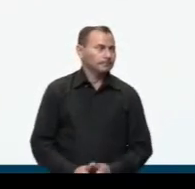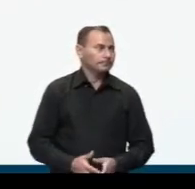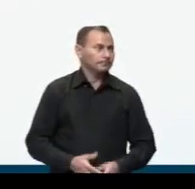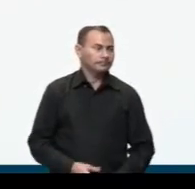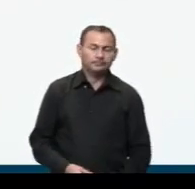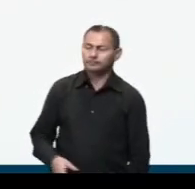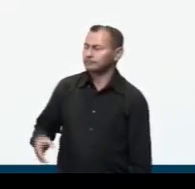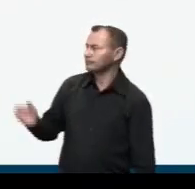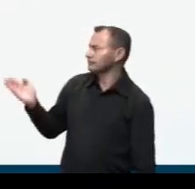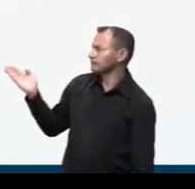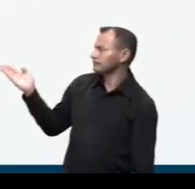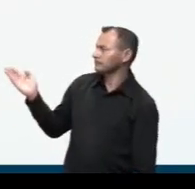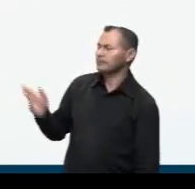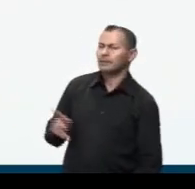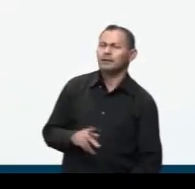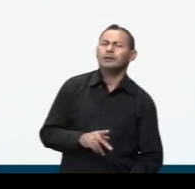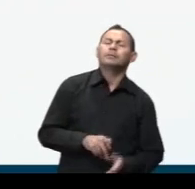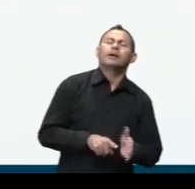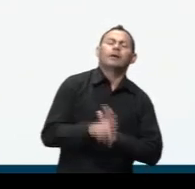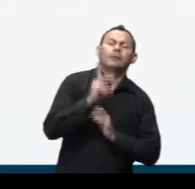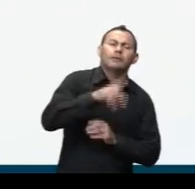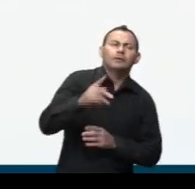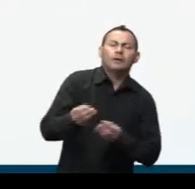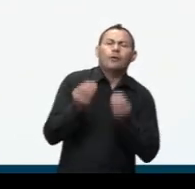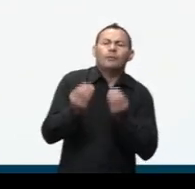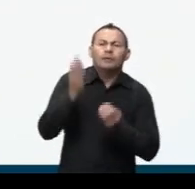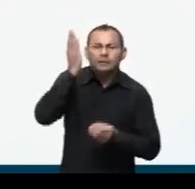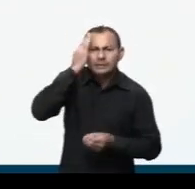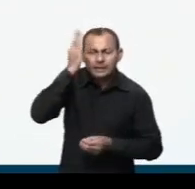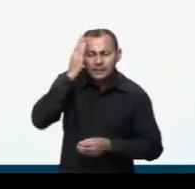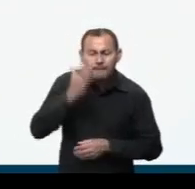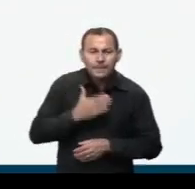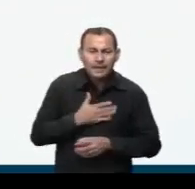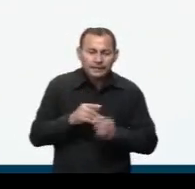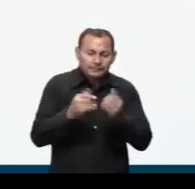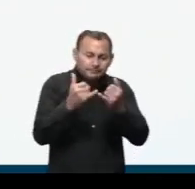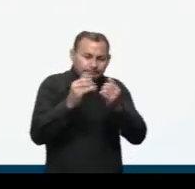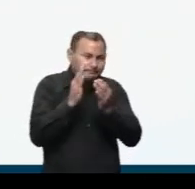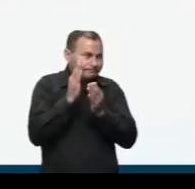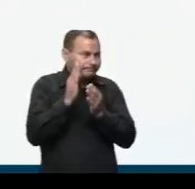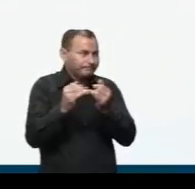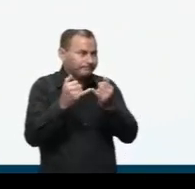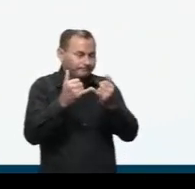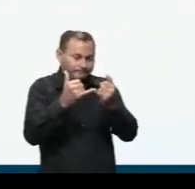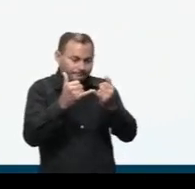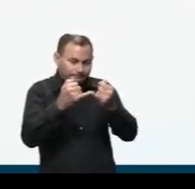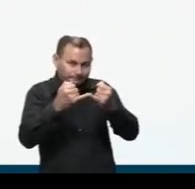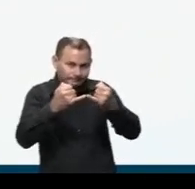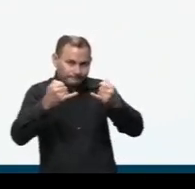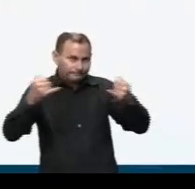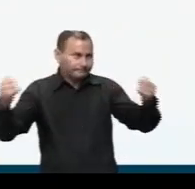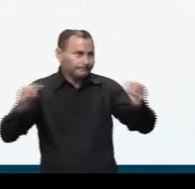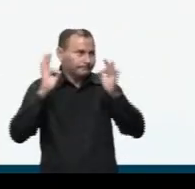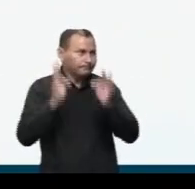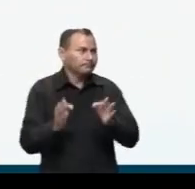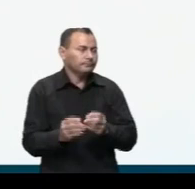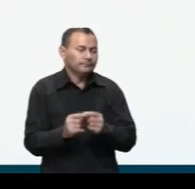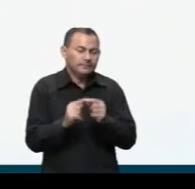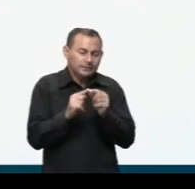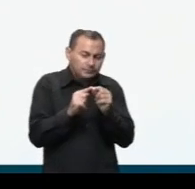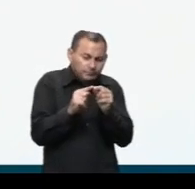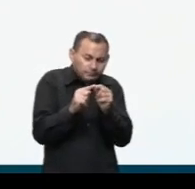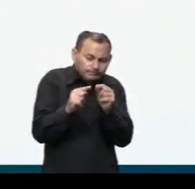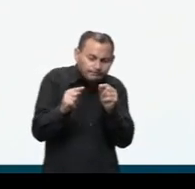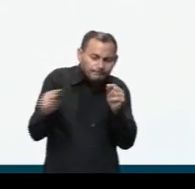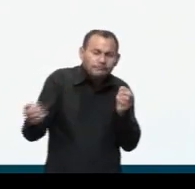slide. Professor, como é que eu sei que essa minha linha aqui ela está reta?